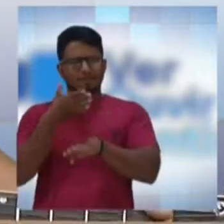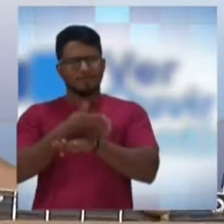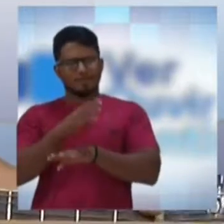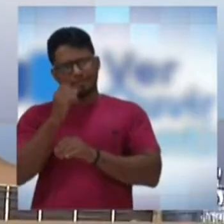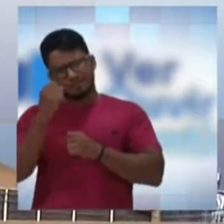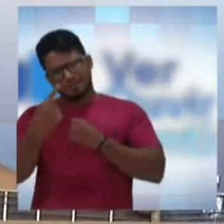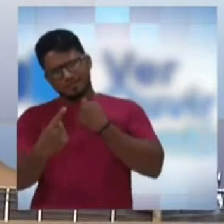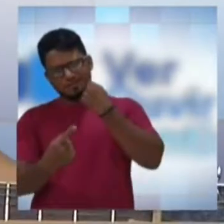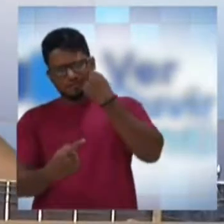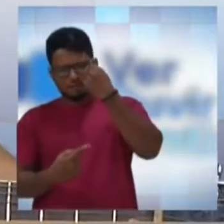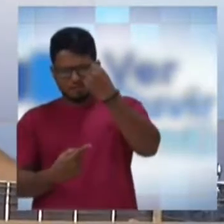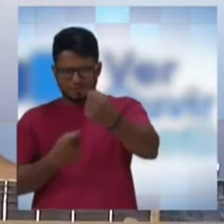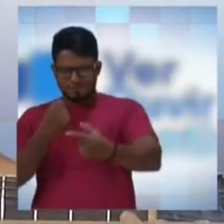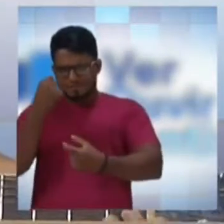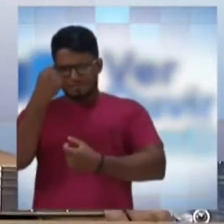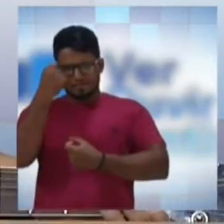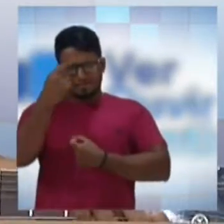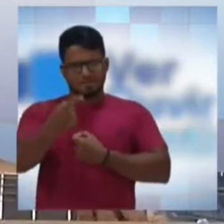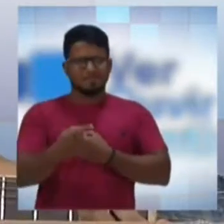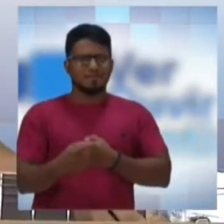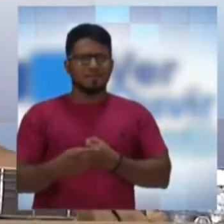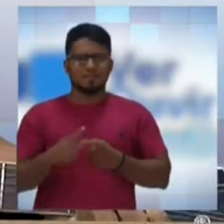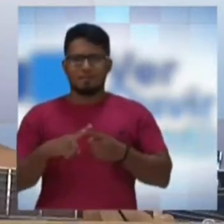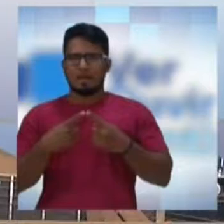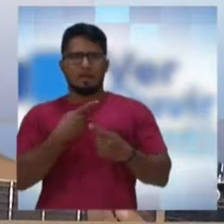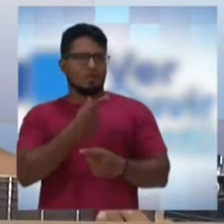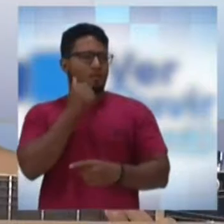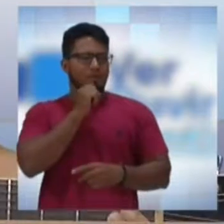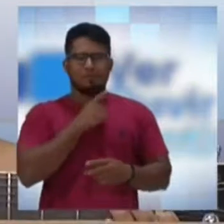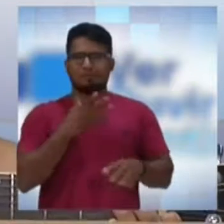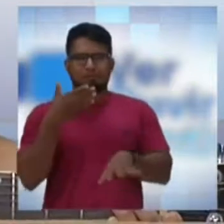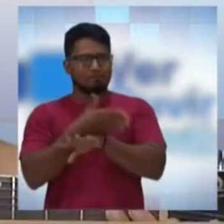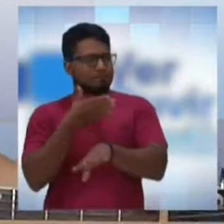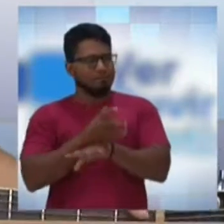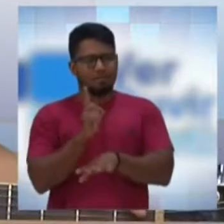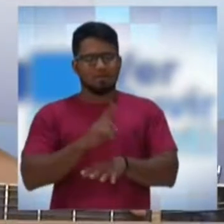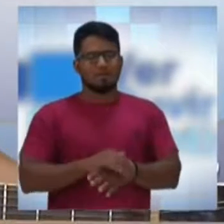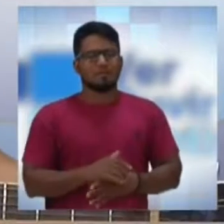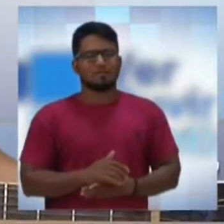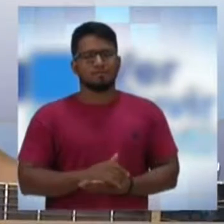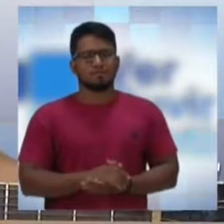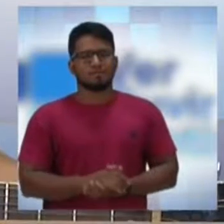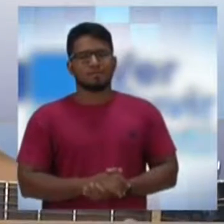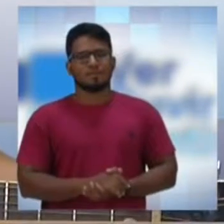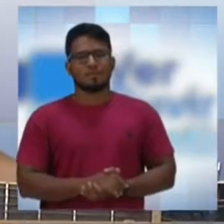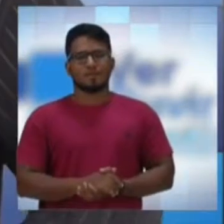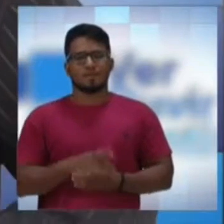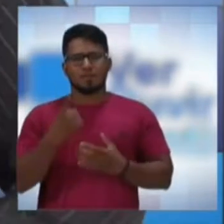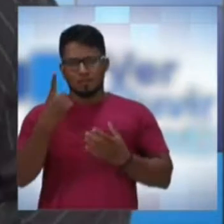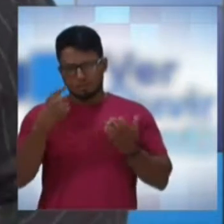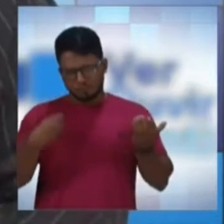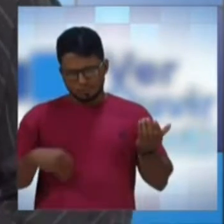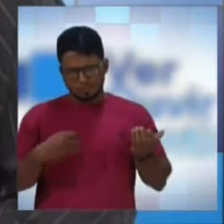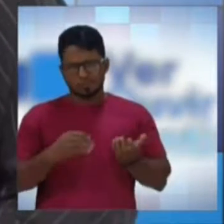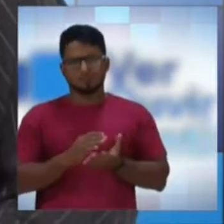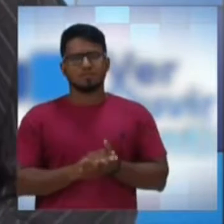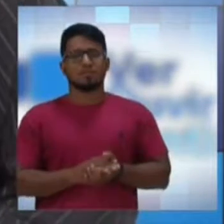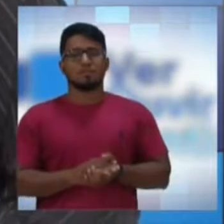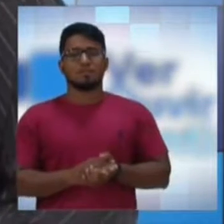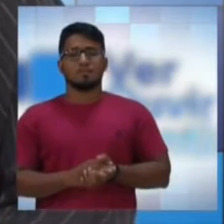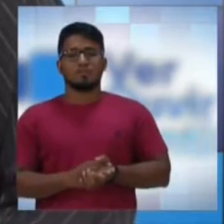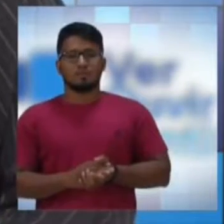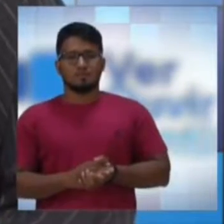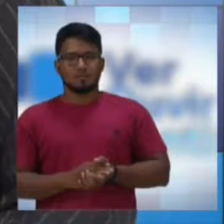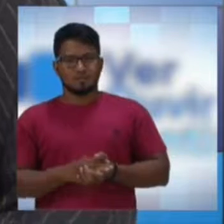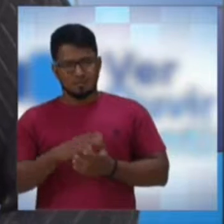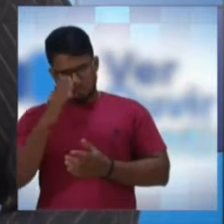frequenta, assim, de vez em quando, mas ele não é tão assíduo como eu e minha mãe, entendeu? Bom, Francisca, vamos fazer o seguinte, vamos tocar mais uma música aqui